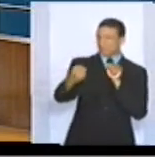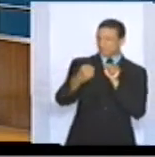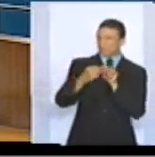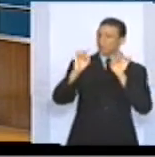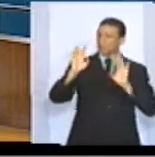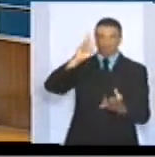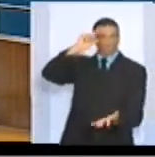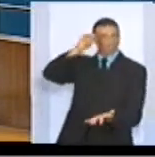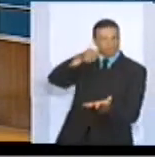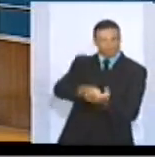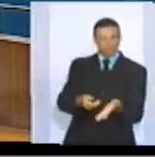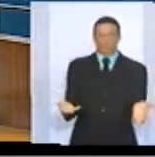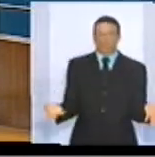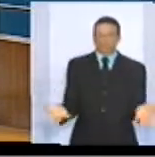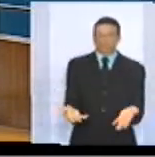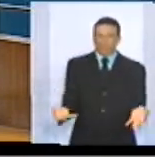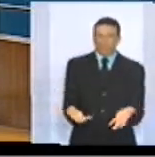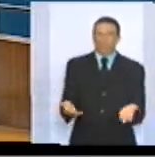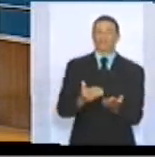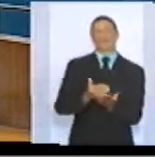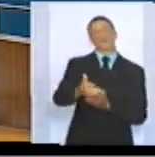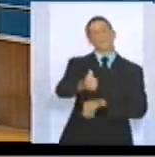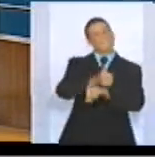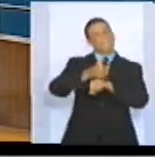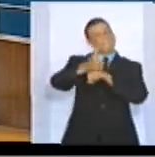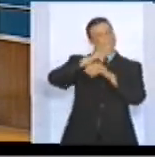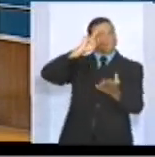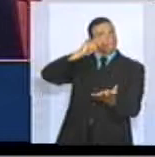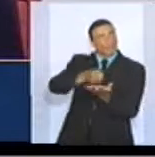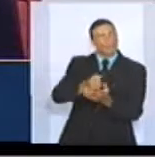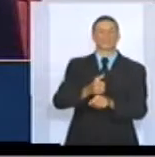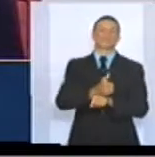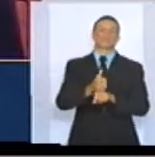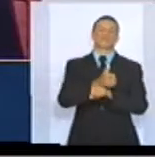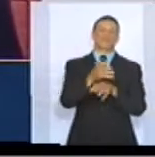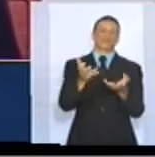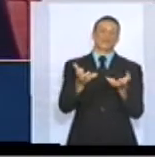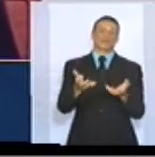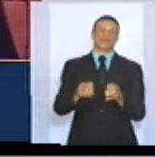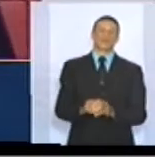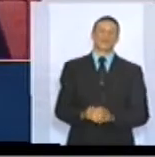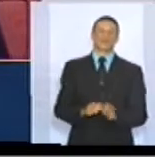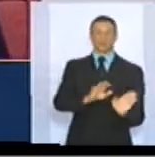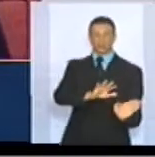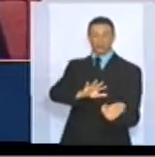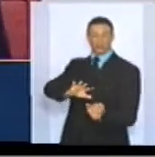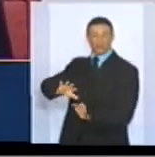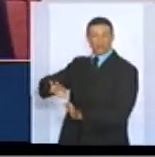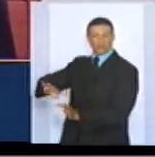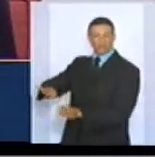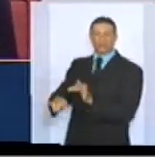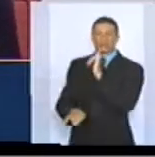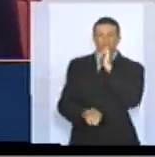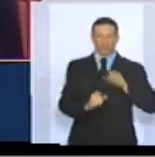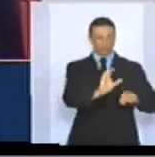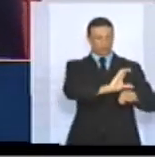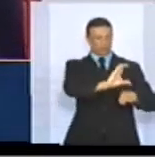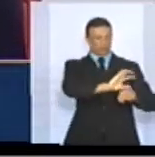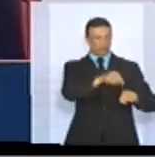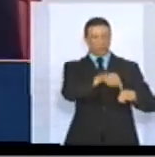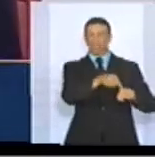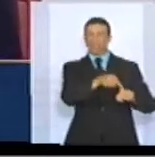para a tomada de decisões e para a tomada da melhor decisão. E, por outro lado, porque diante de uma Constituição